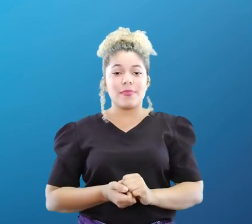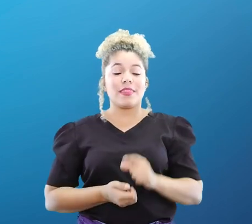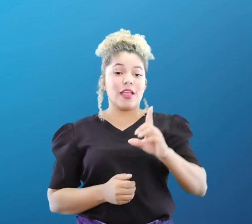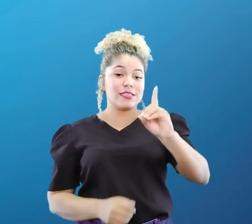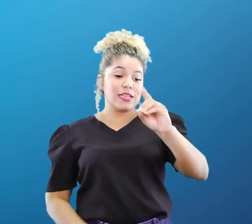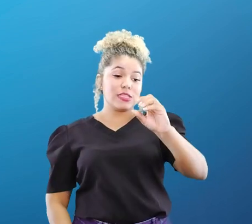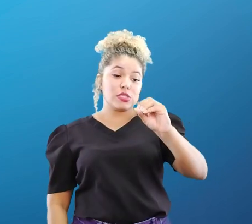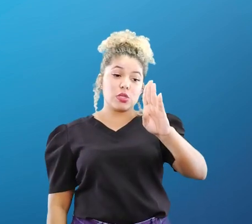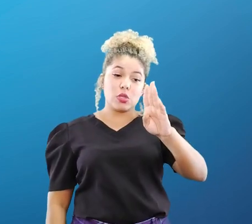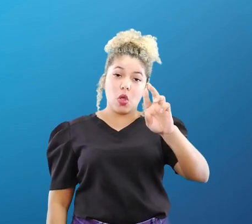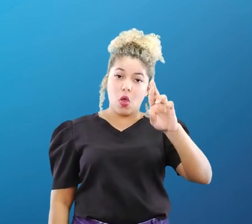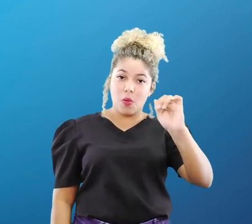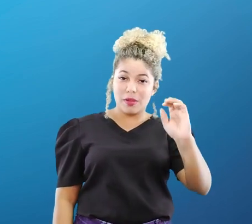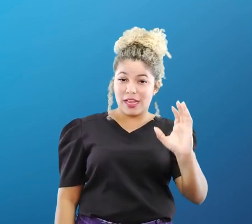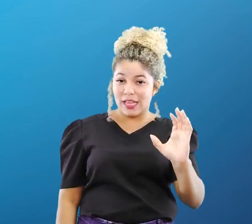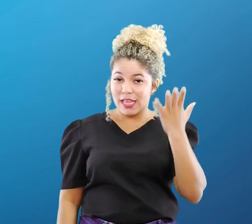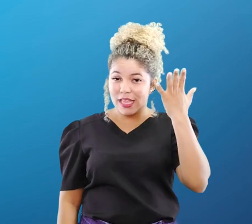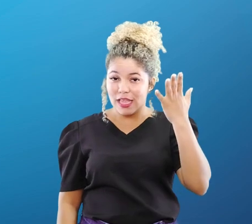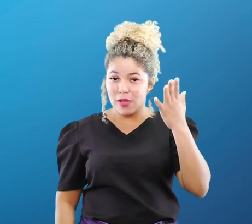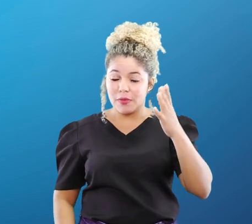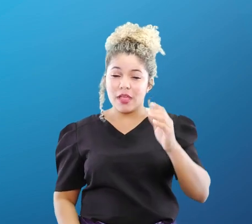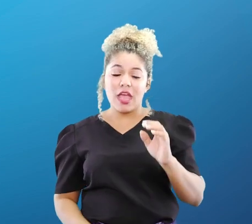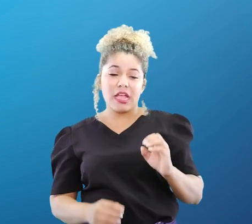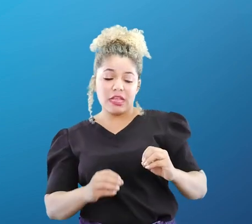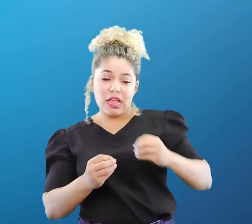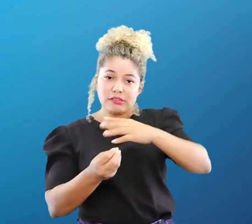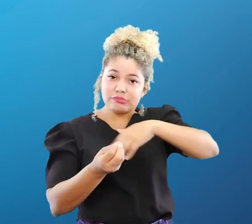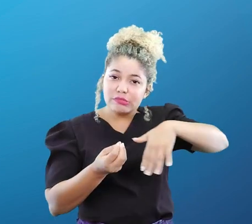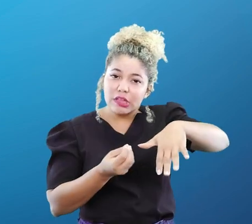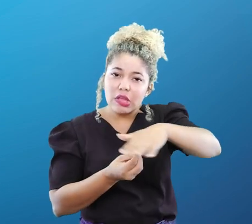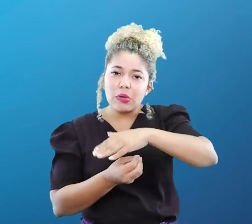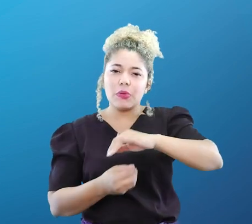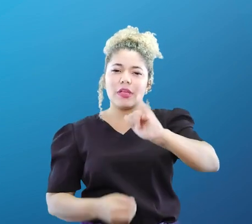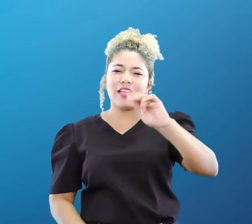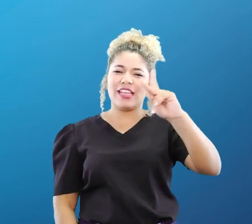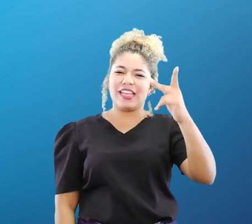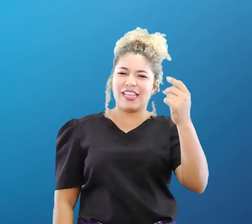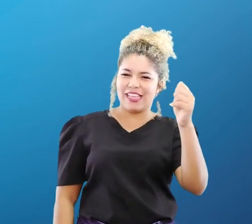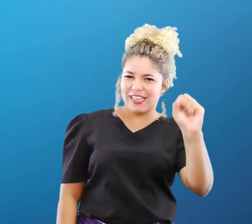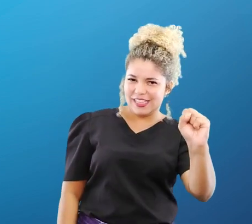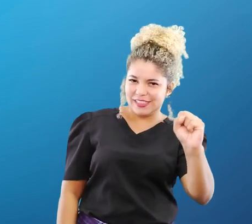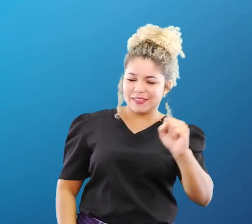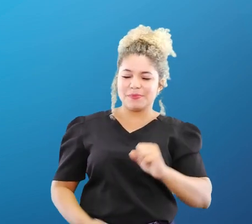dobras dão origem a pequenas ilhas vulcânicas chamadas de zona de subducção.